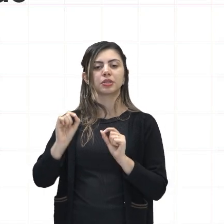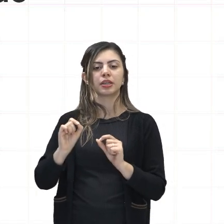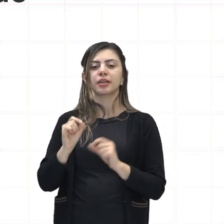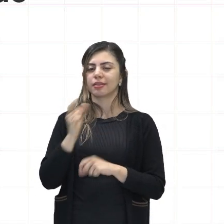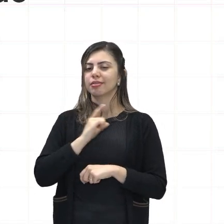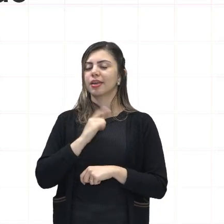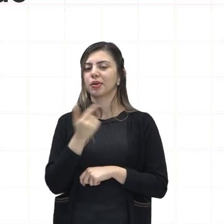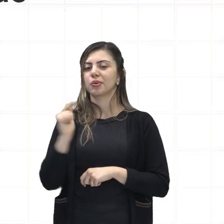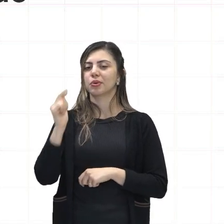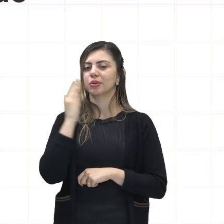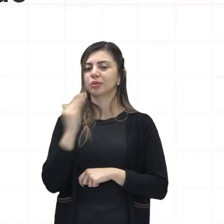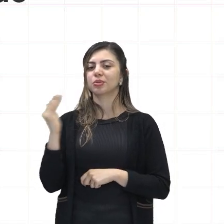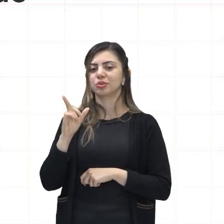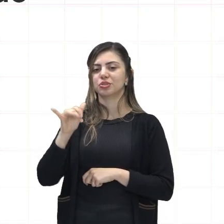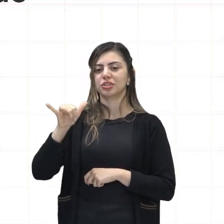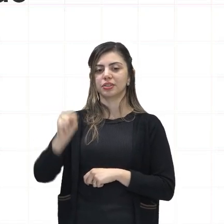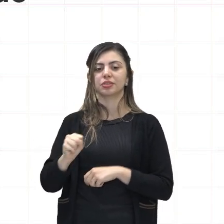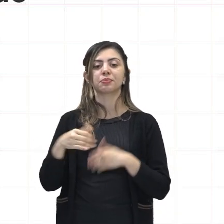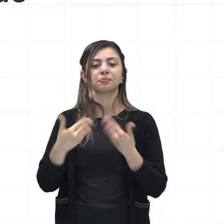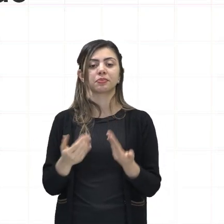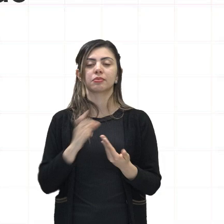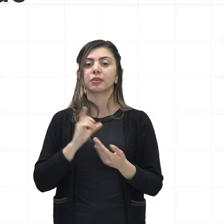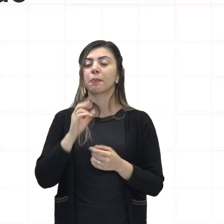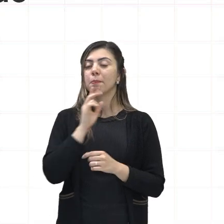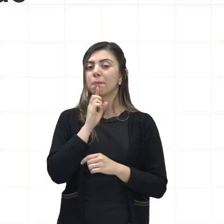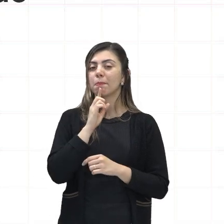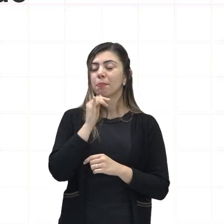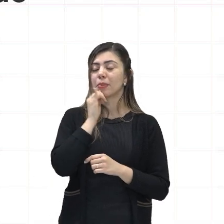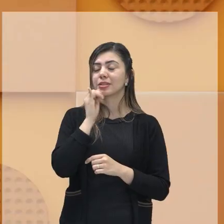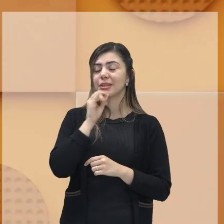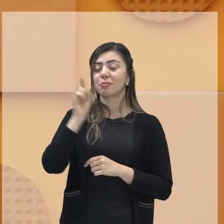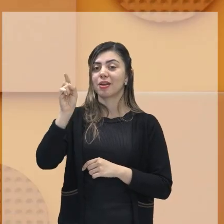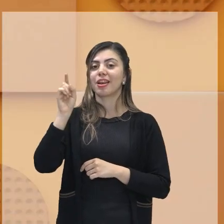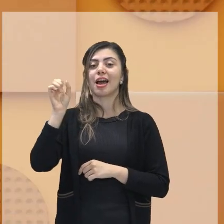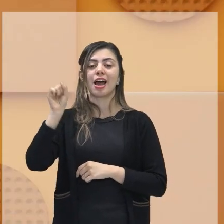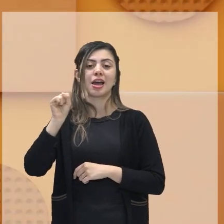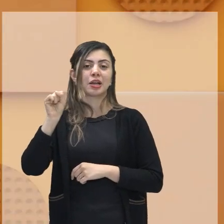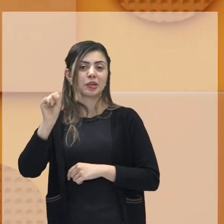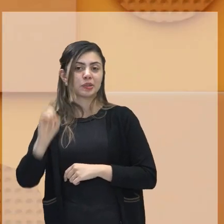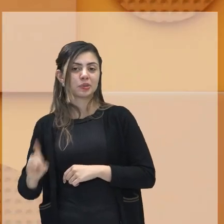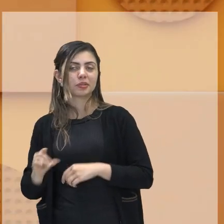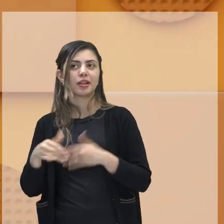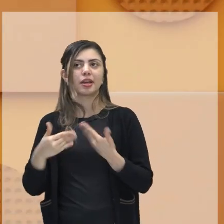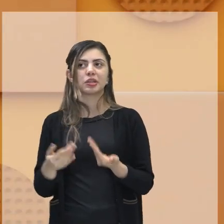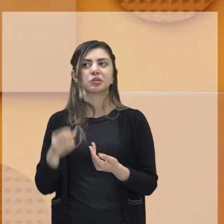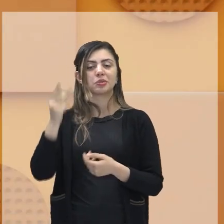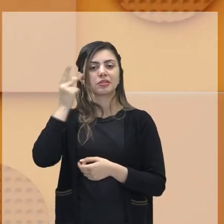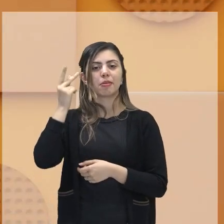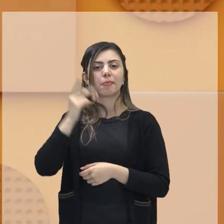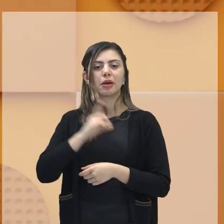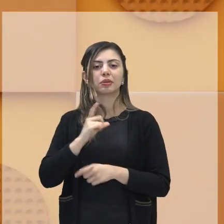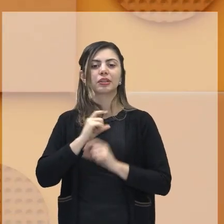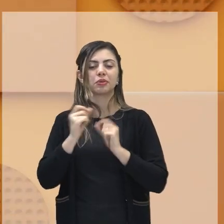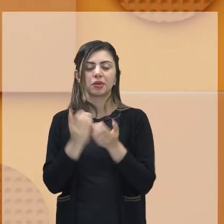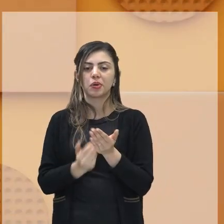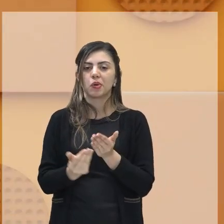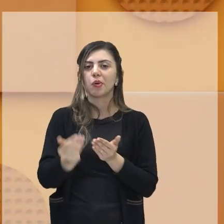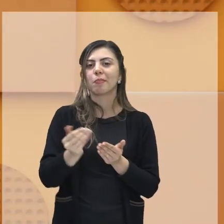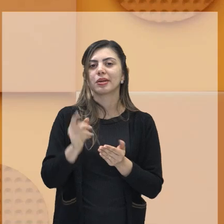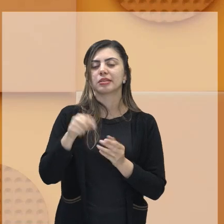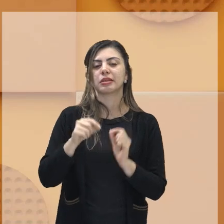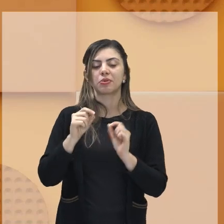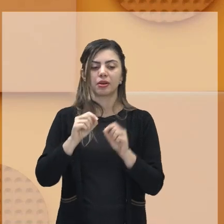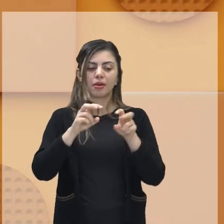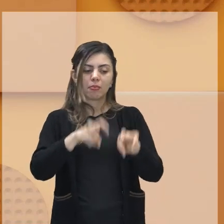Mas, enquanto lá no Sudeste, né, na região de São Paulo e adjacências, que tinham ali um solo propício para a cultura do